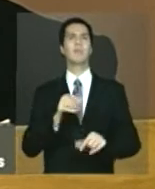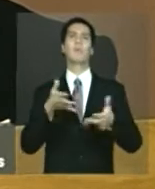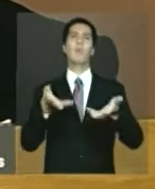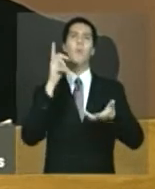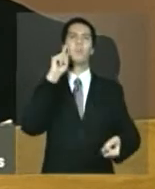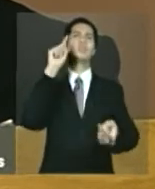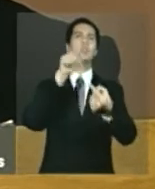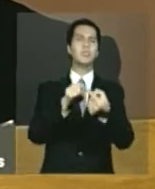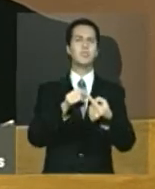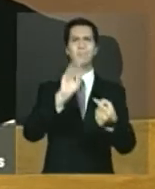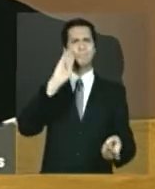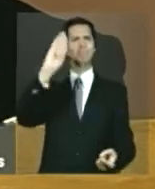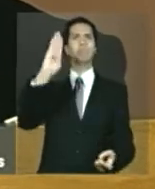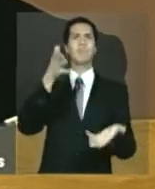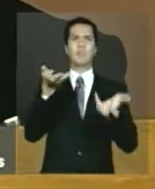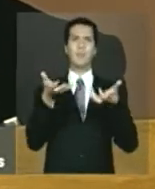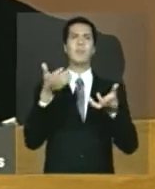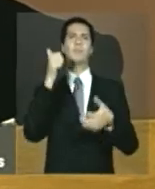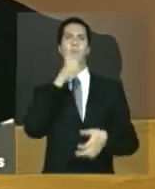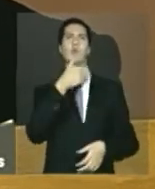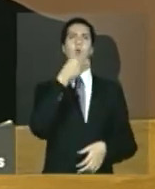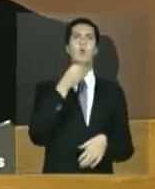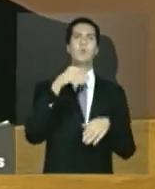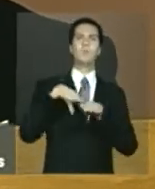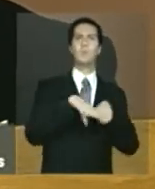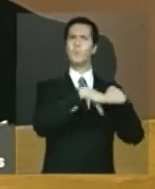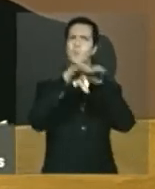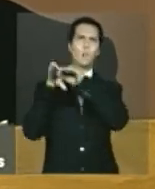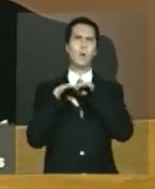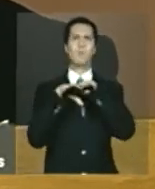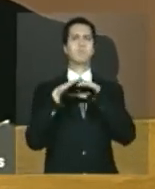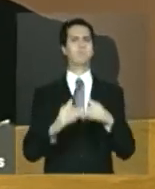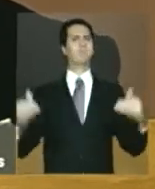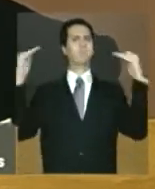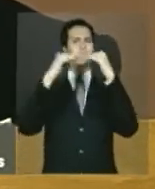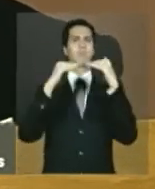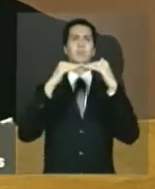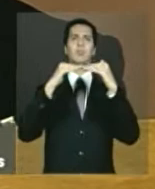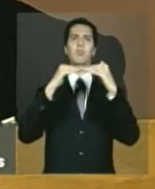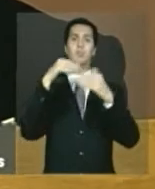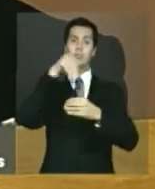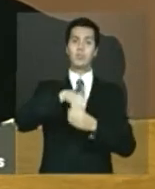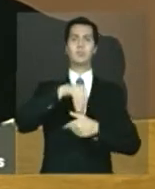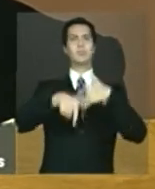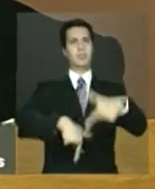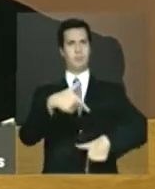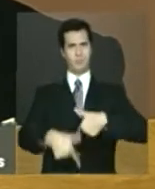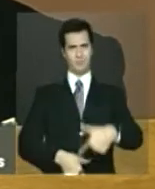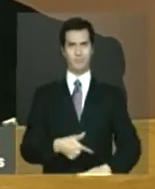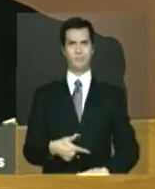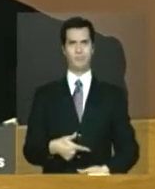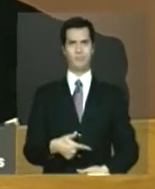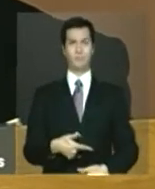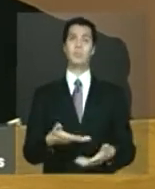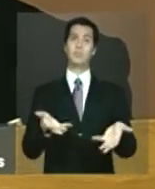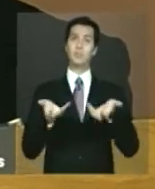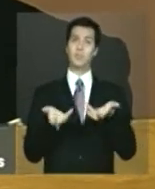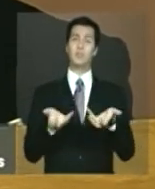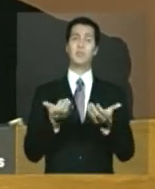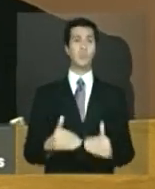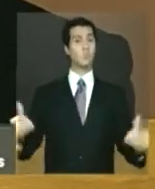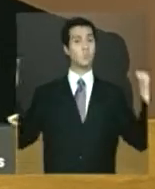mulheres no mundo do trabalho ao incentivar concepções e práticas igualitárias de